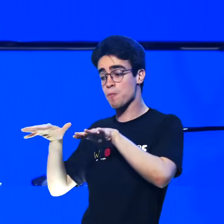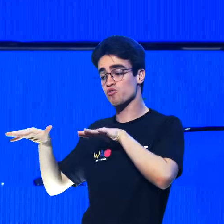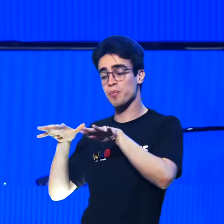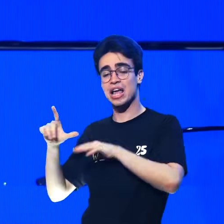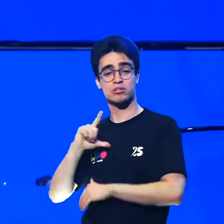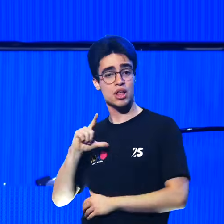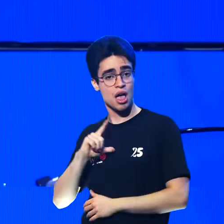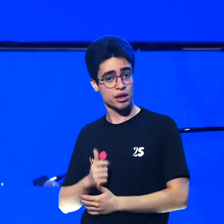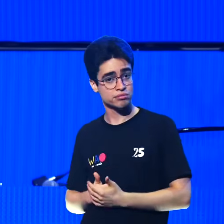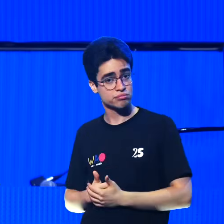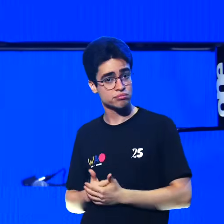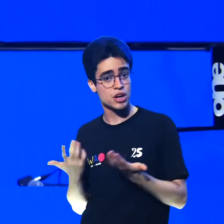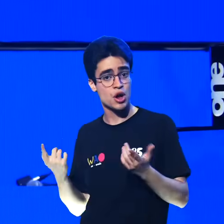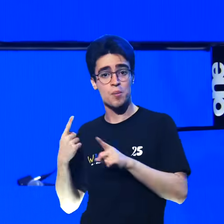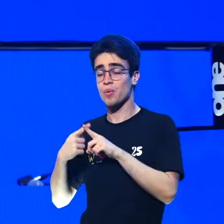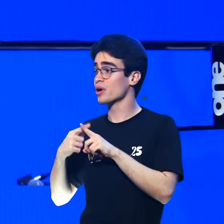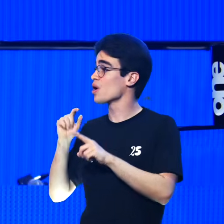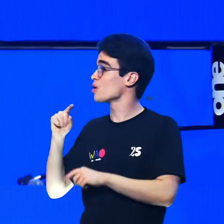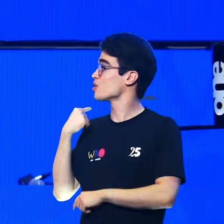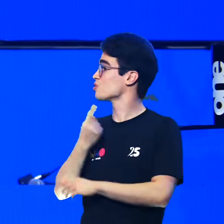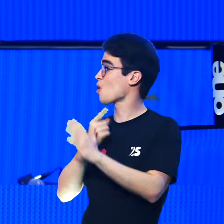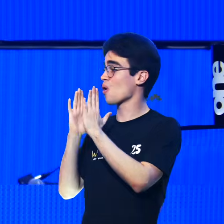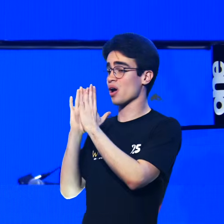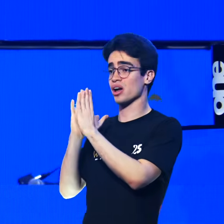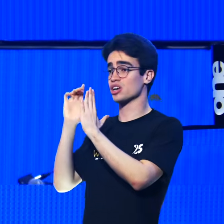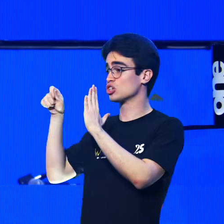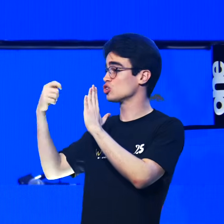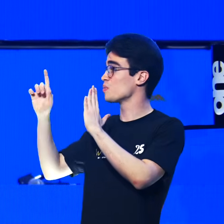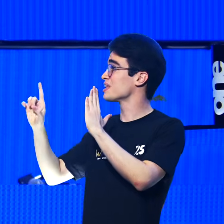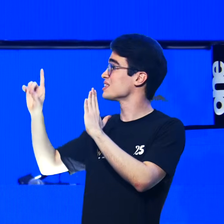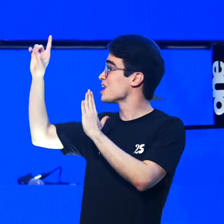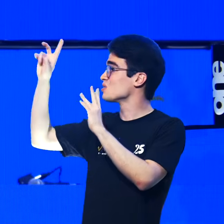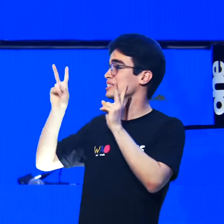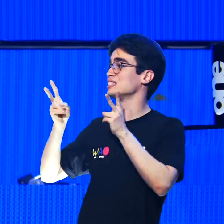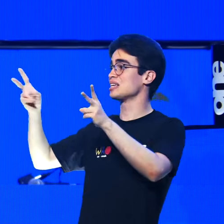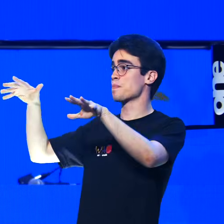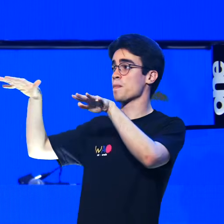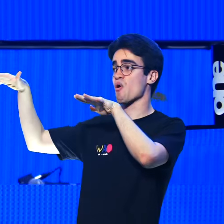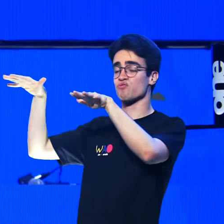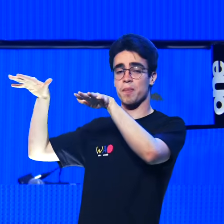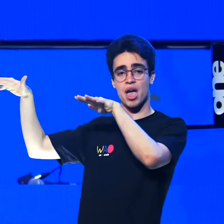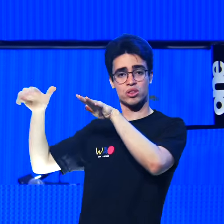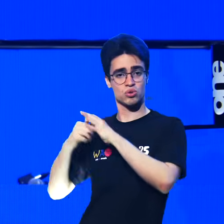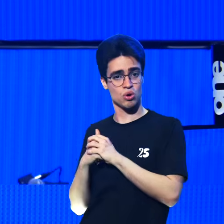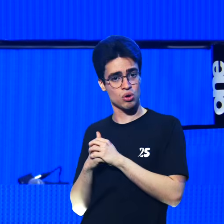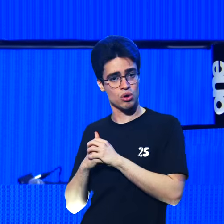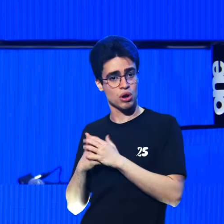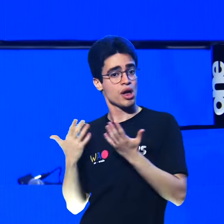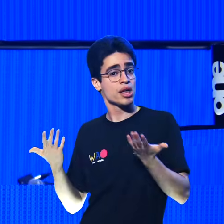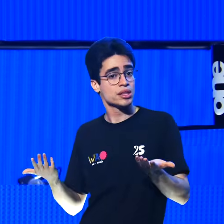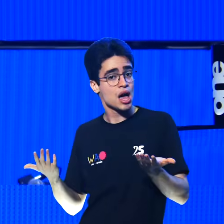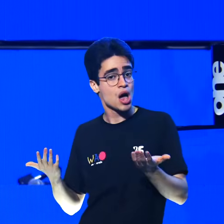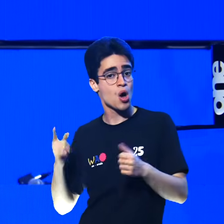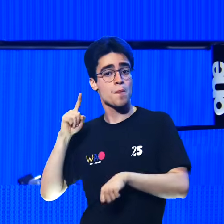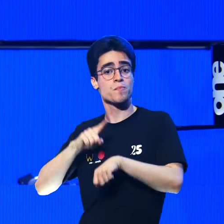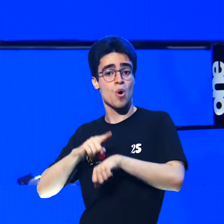porque nós oramos a um Deus que está se movendo o tempo todo. E quando nós estamos nos movimentando, o